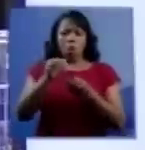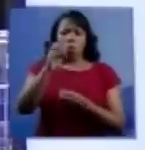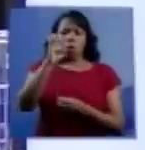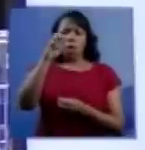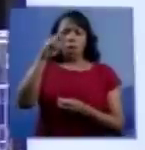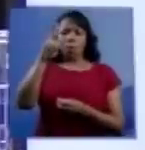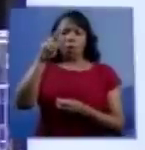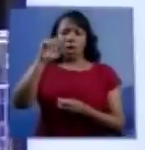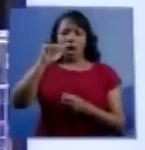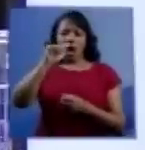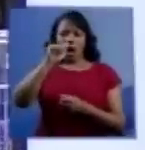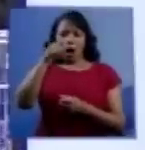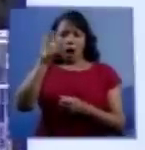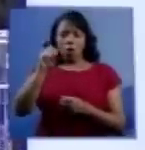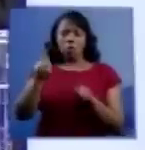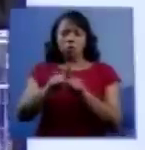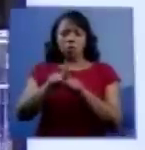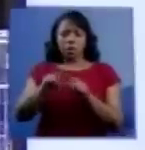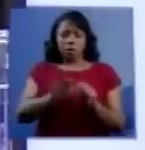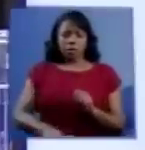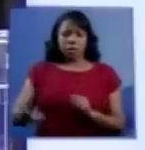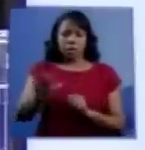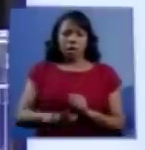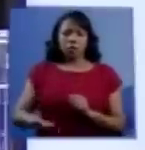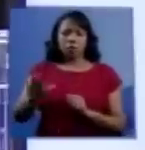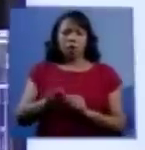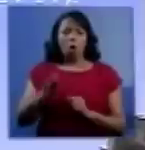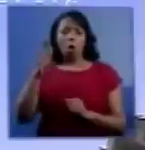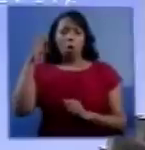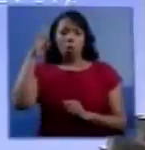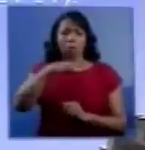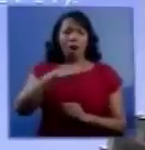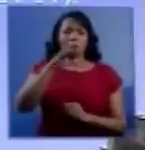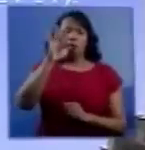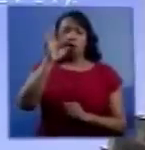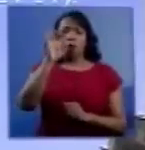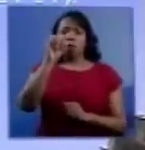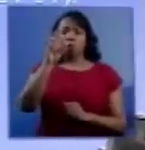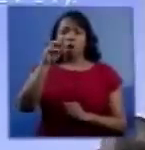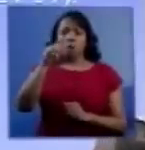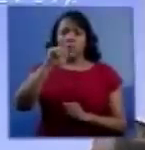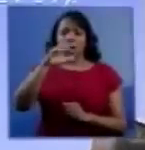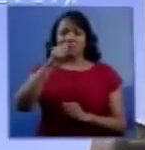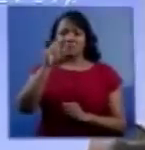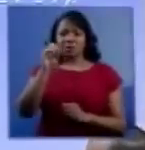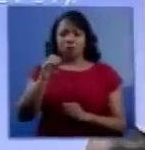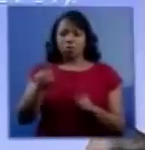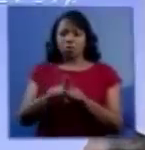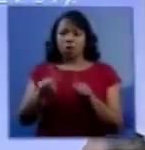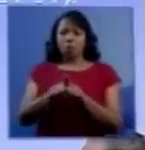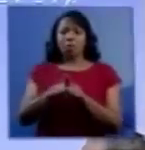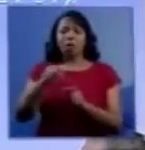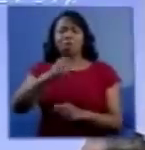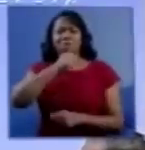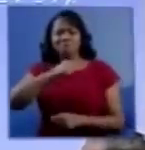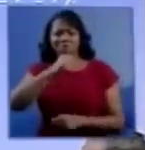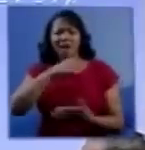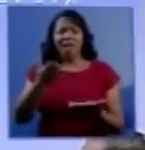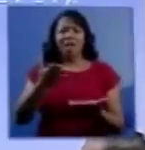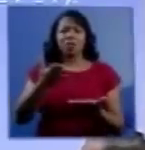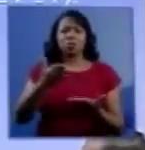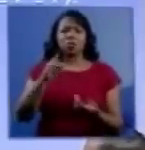feto ou criança sem ou com mal formação adulto velho doente